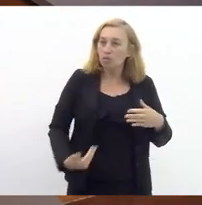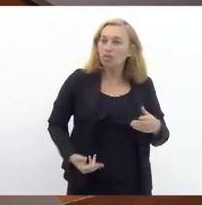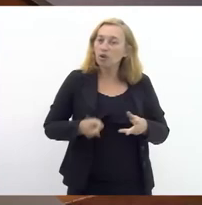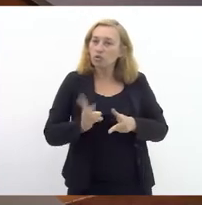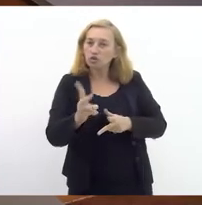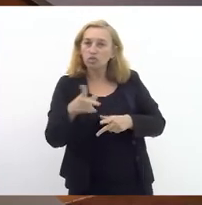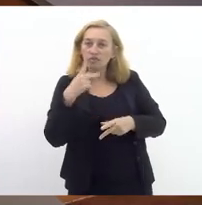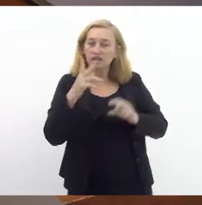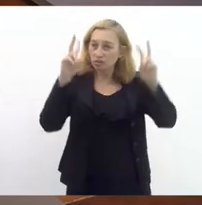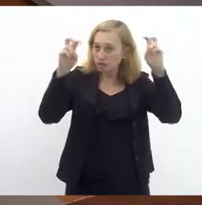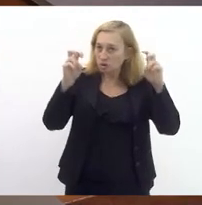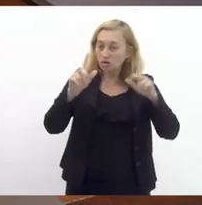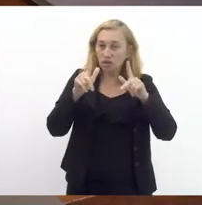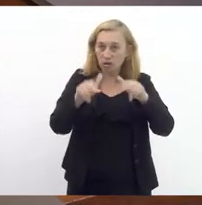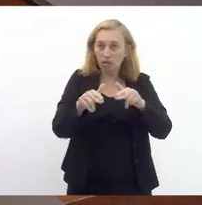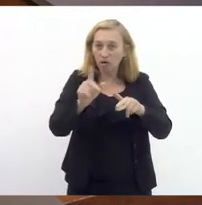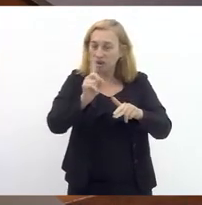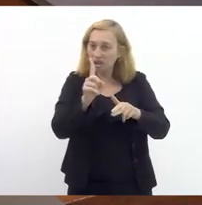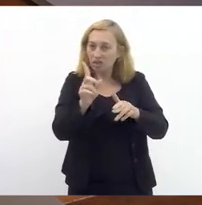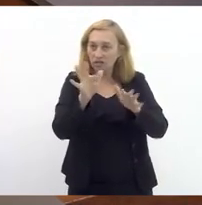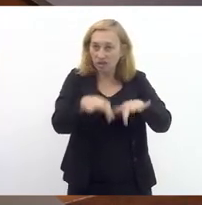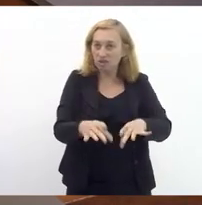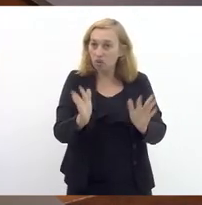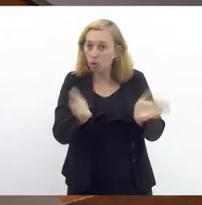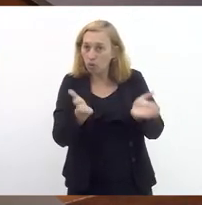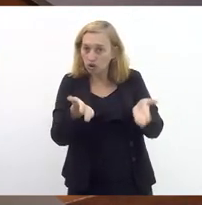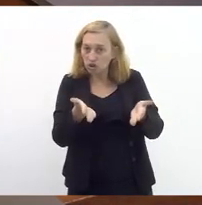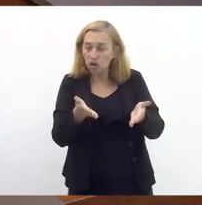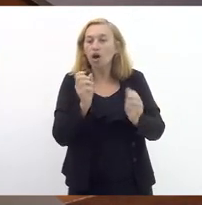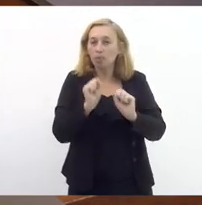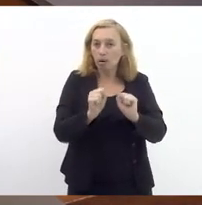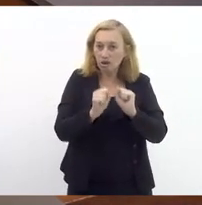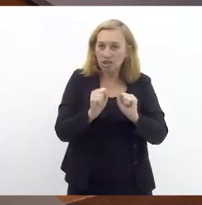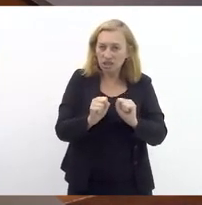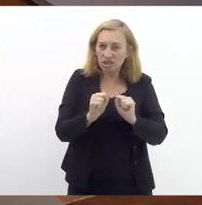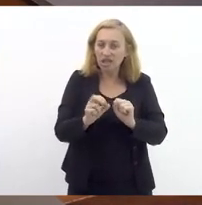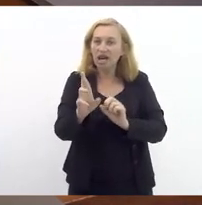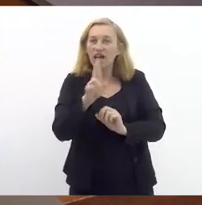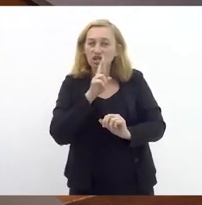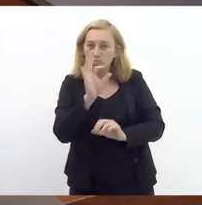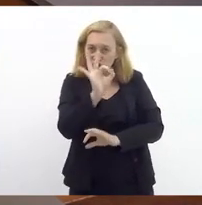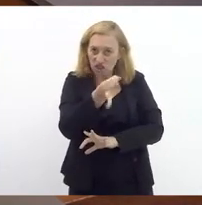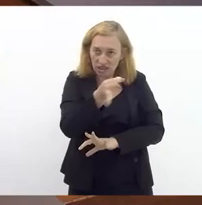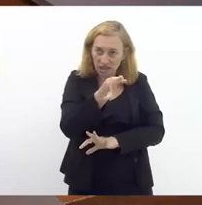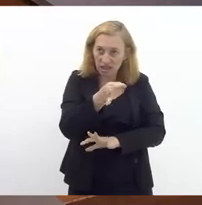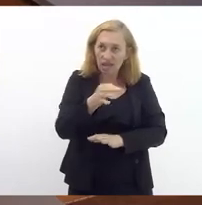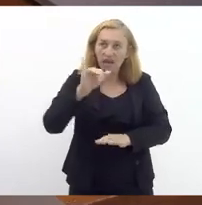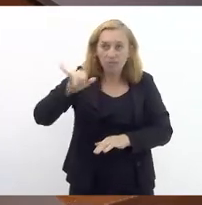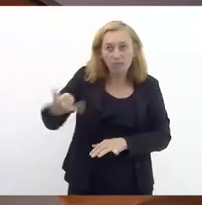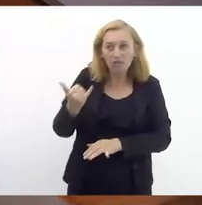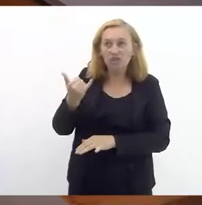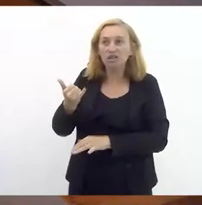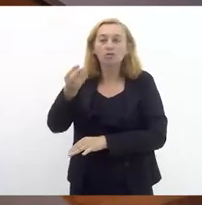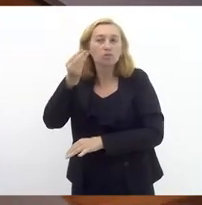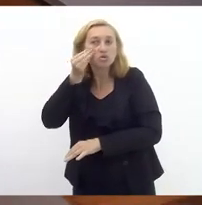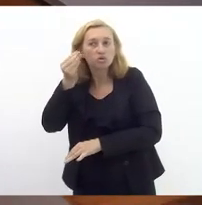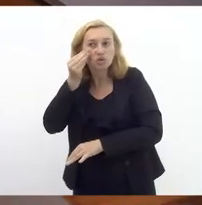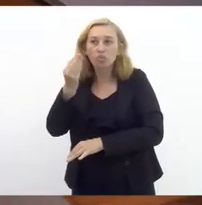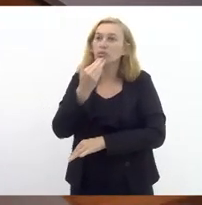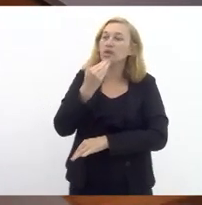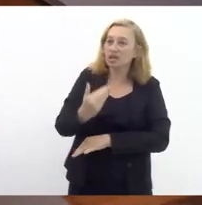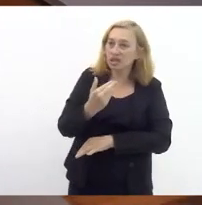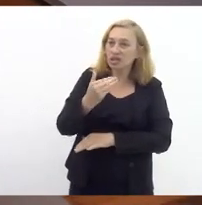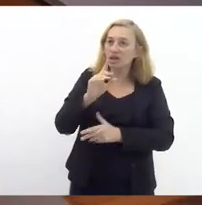mesmo assunto, que não se esgotou na audiência de hoje, que a gente possa ter as respostas certas. E, aproveitando a oportunidade, pedir